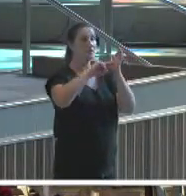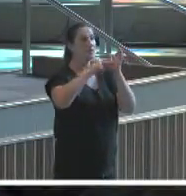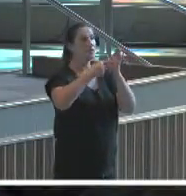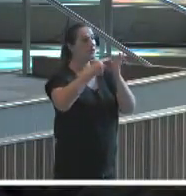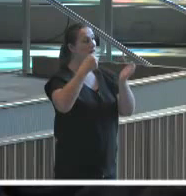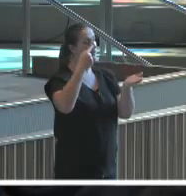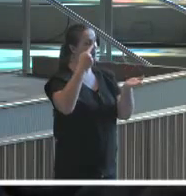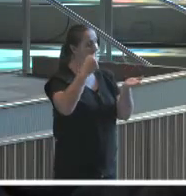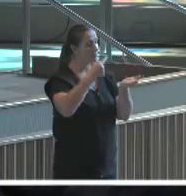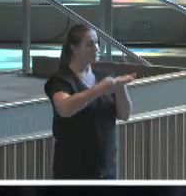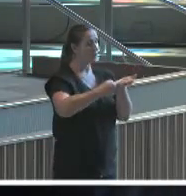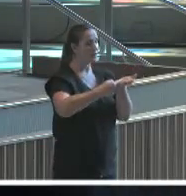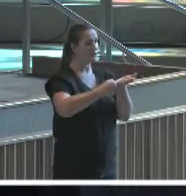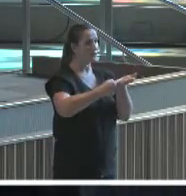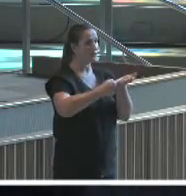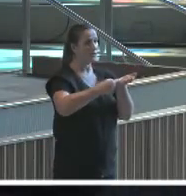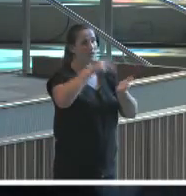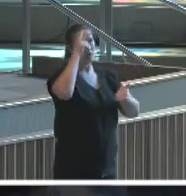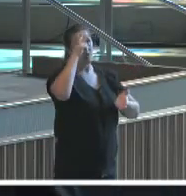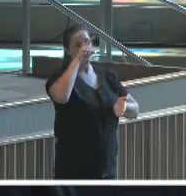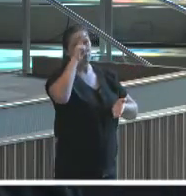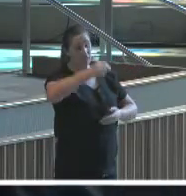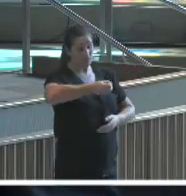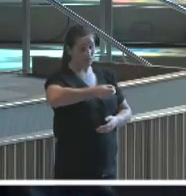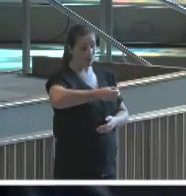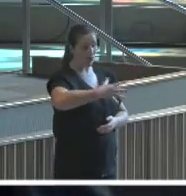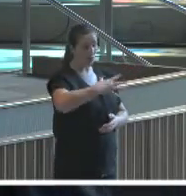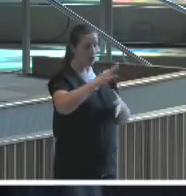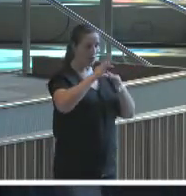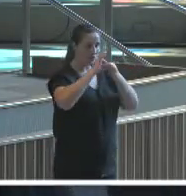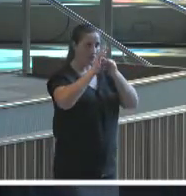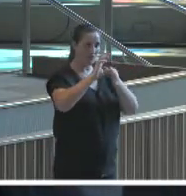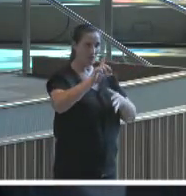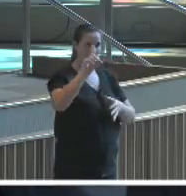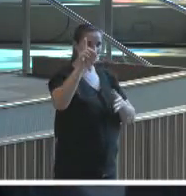memorial de uma nova aliança que Deus firmou com a gente.